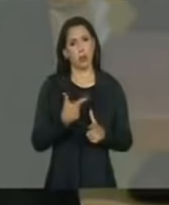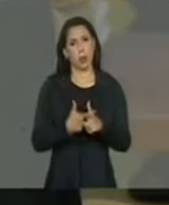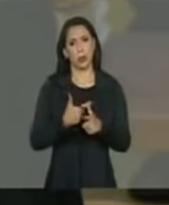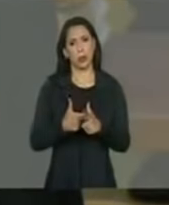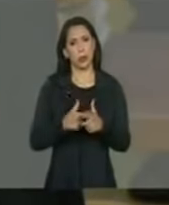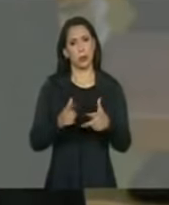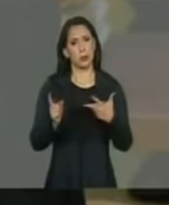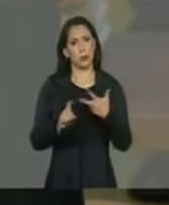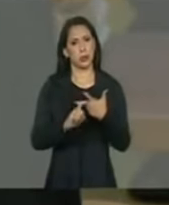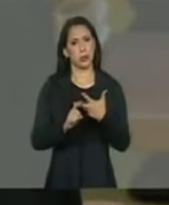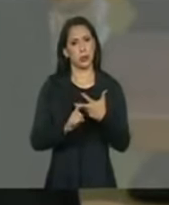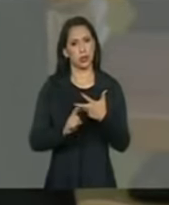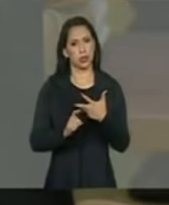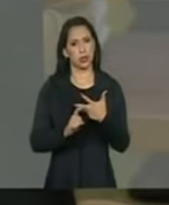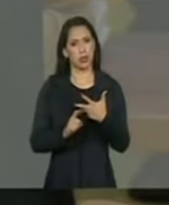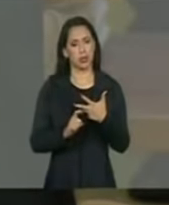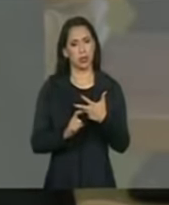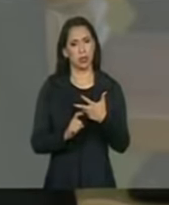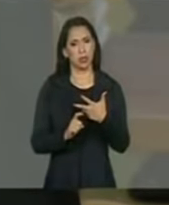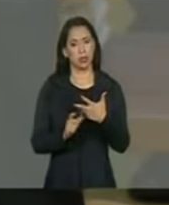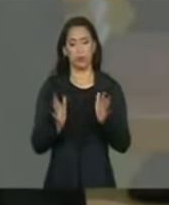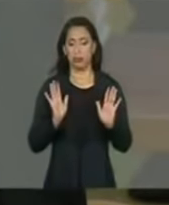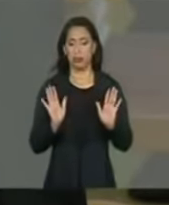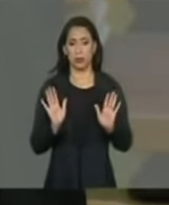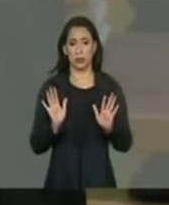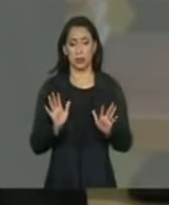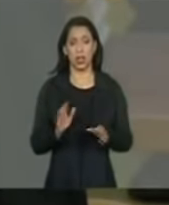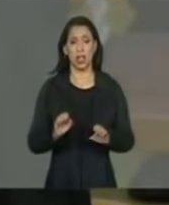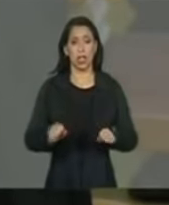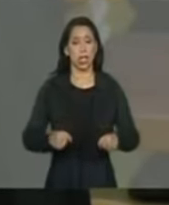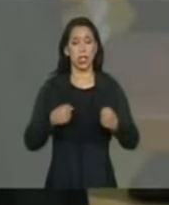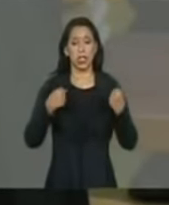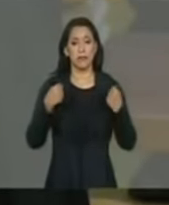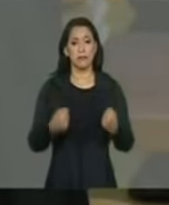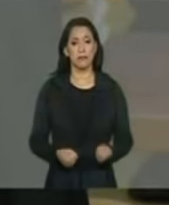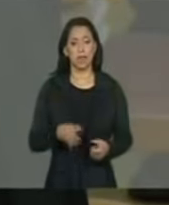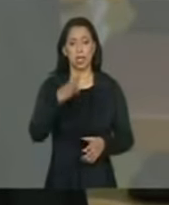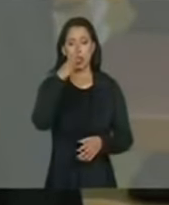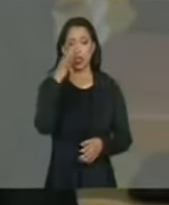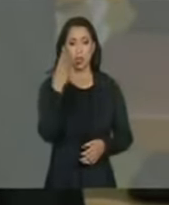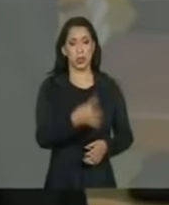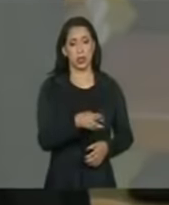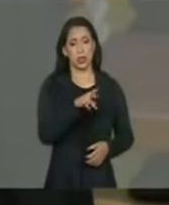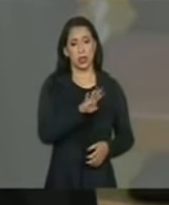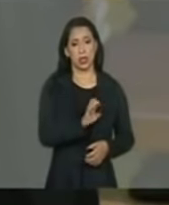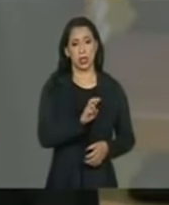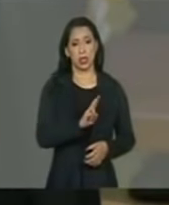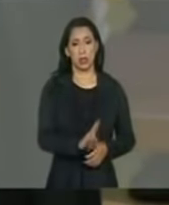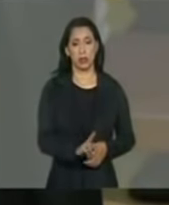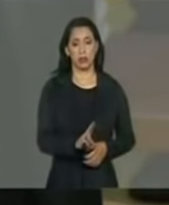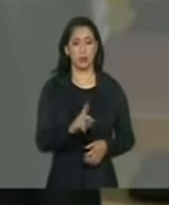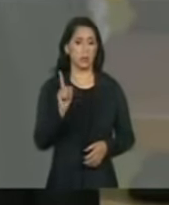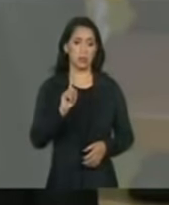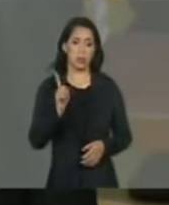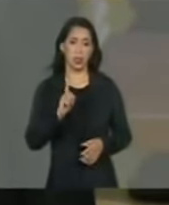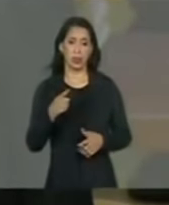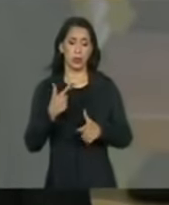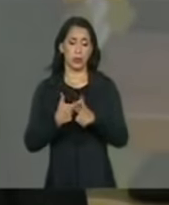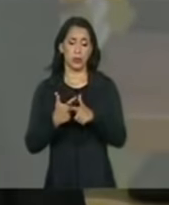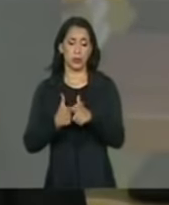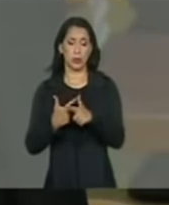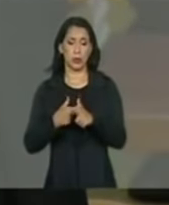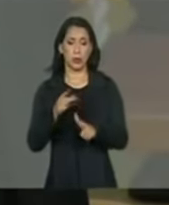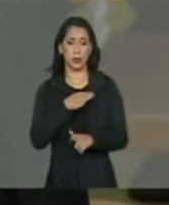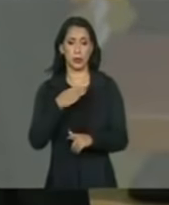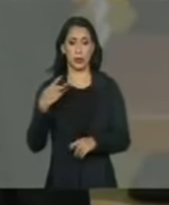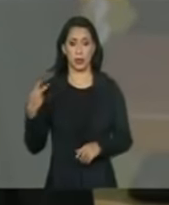judiciário e esse não é um problema da defesa dos acusados por também não é um problema do ministério público